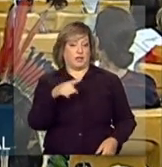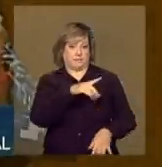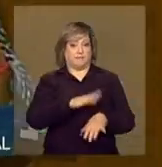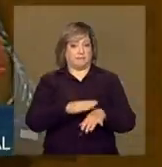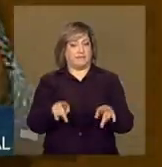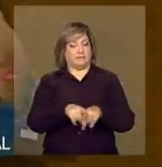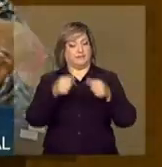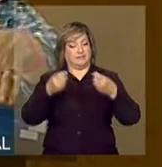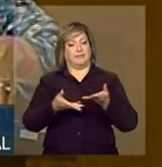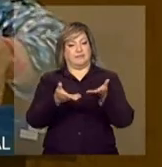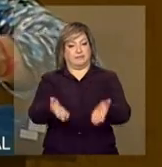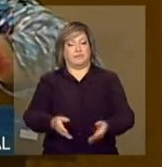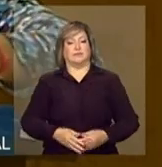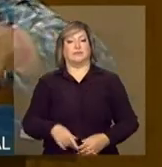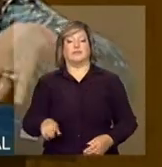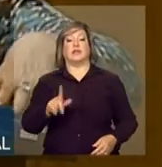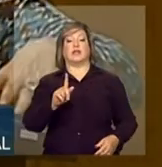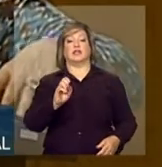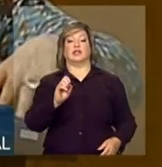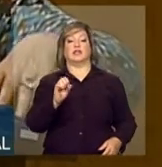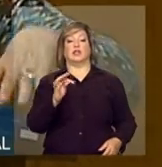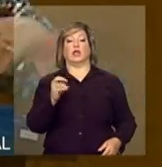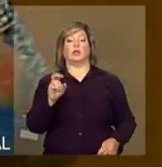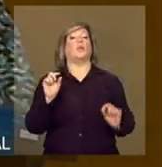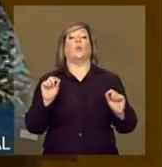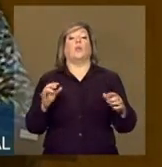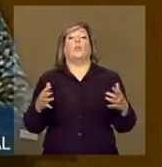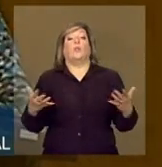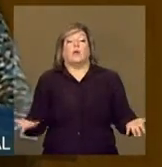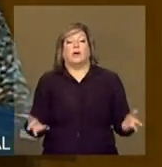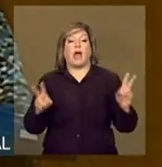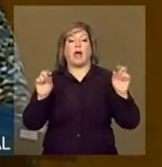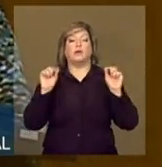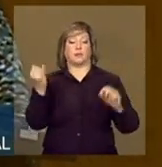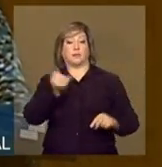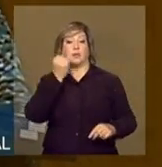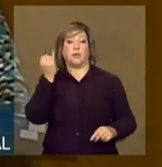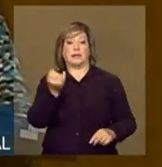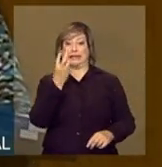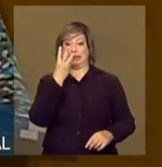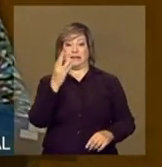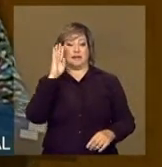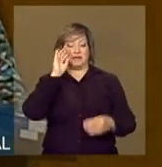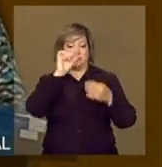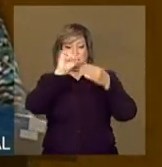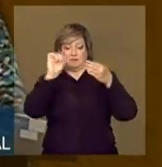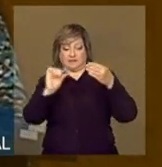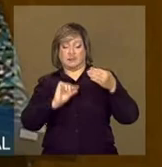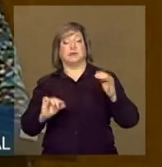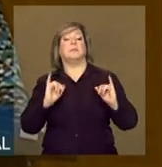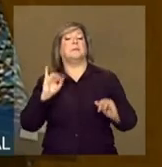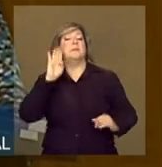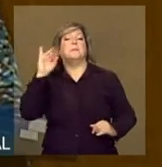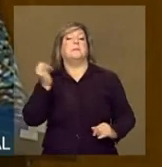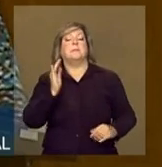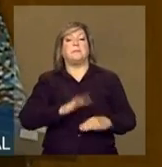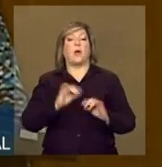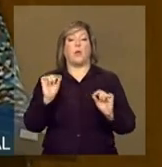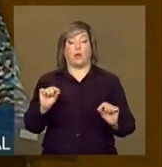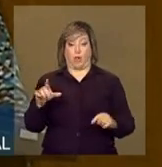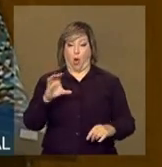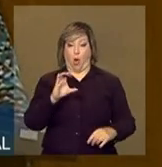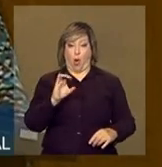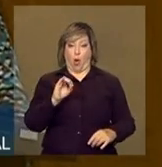Bom, para os gestores do CISAM, o que é que assunto era importante para eles? Quais foram os três eixos mais importantes? De novo, o